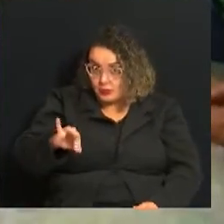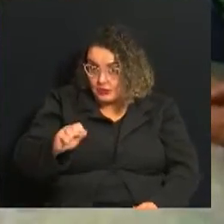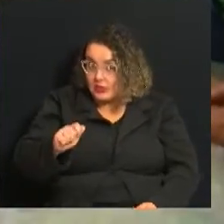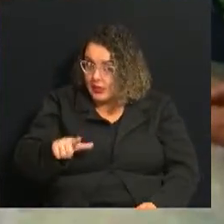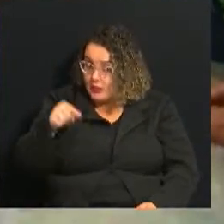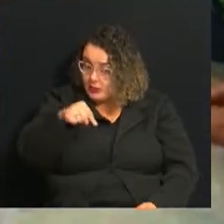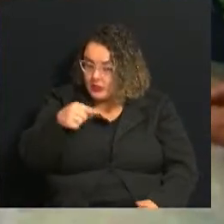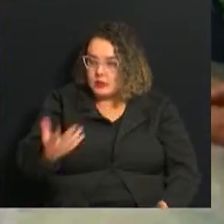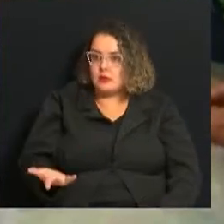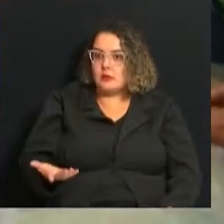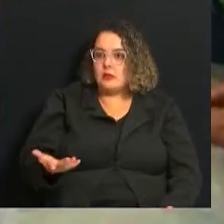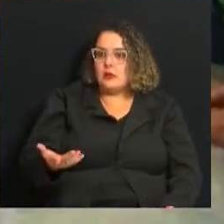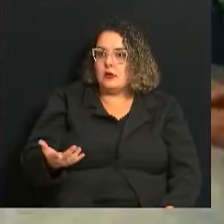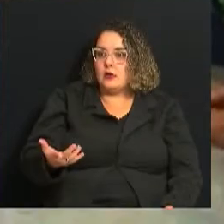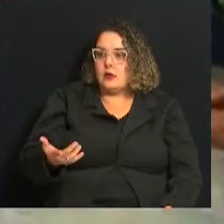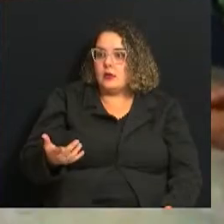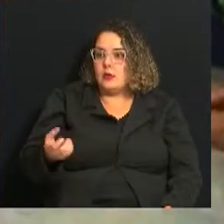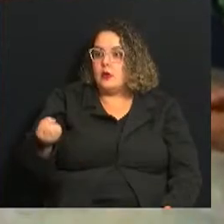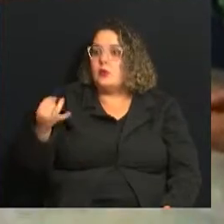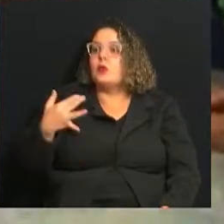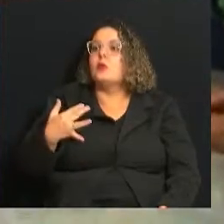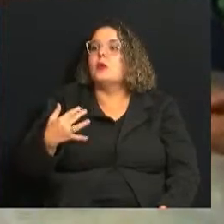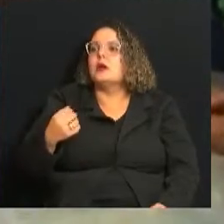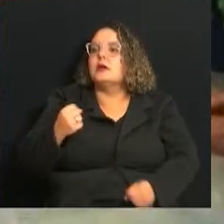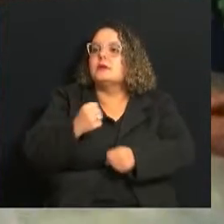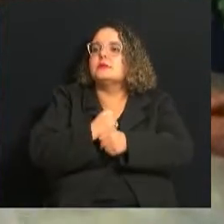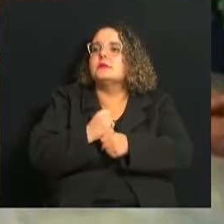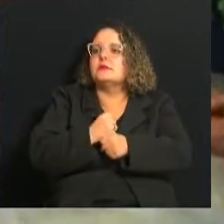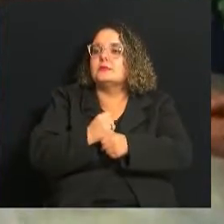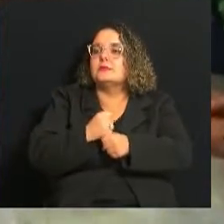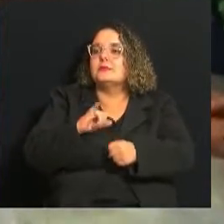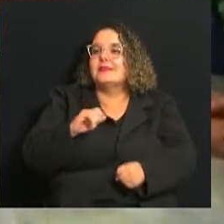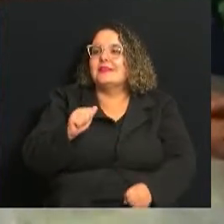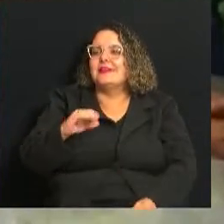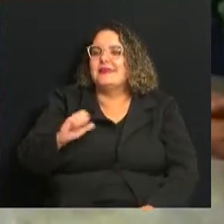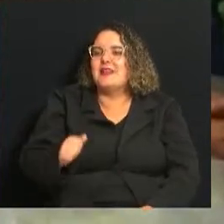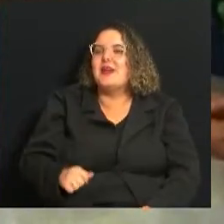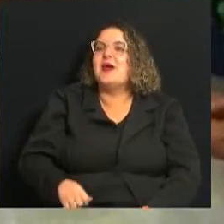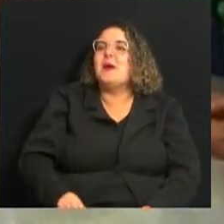desses... A senhora está há quanto tempo aqui no IAC? Tem que falar? Tem.